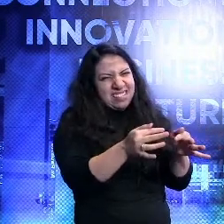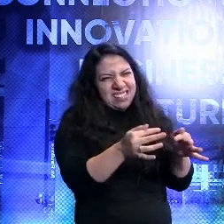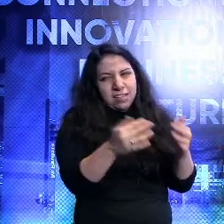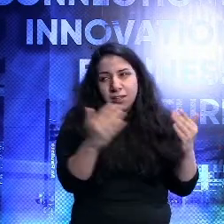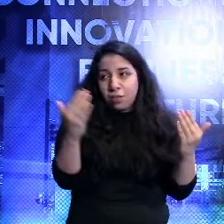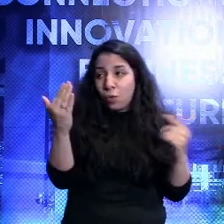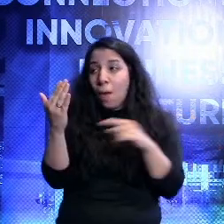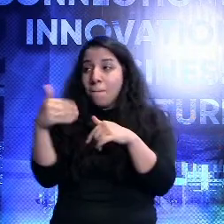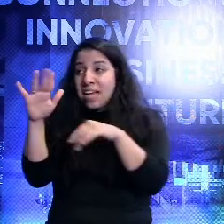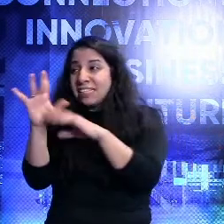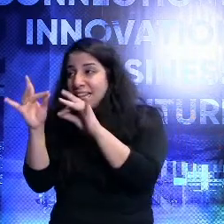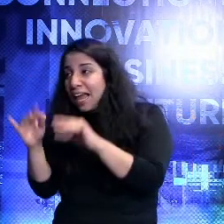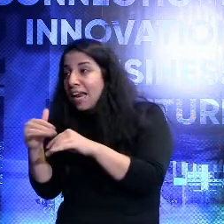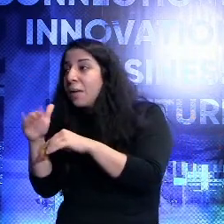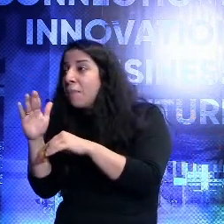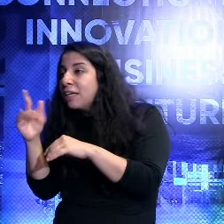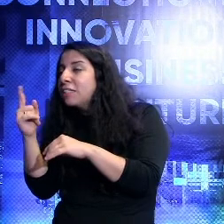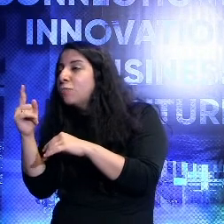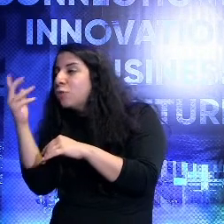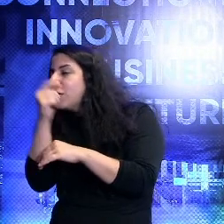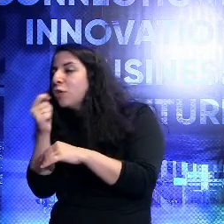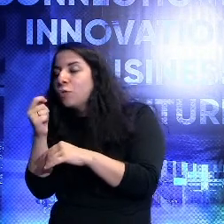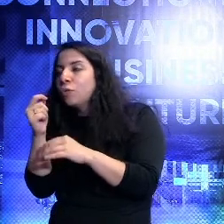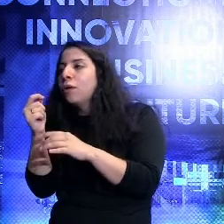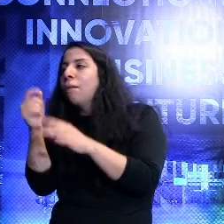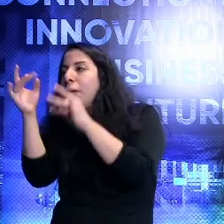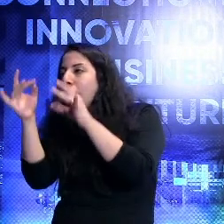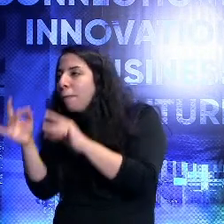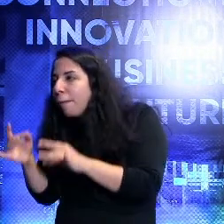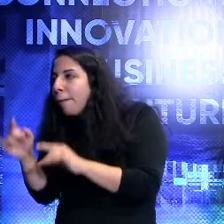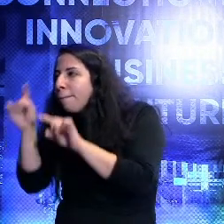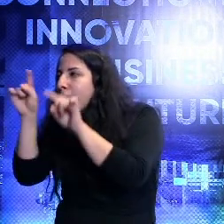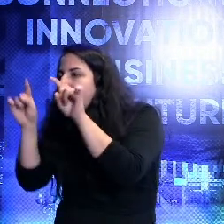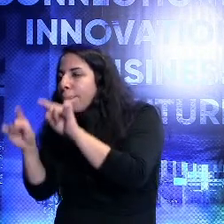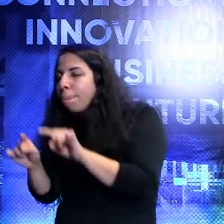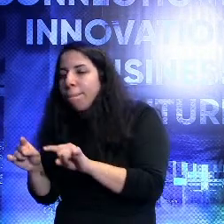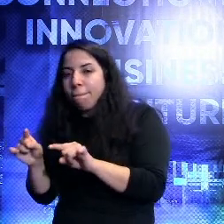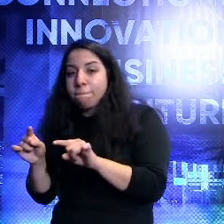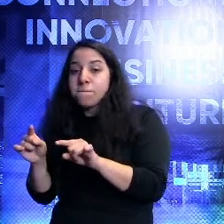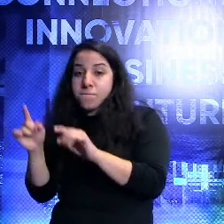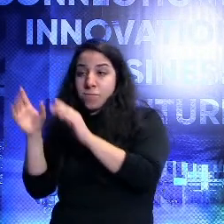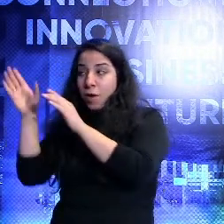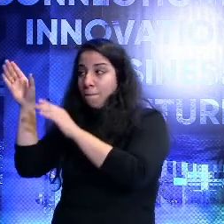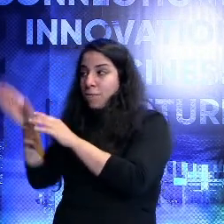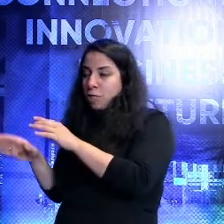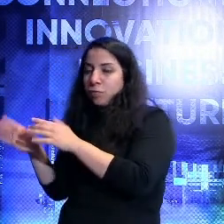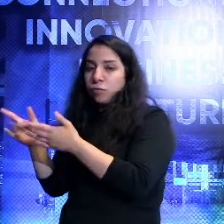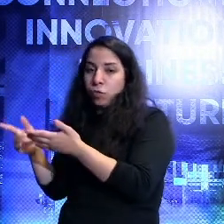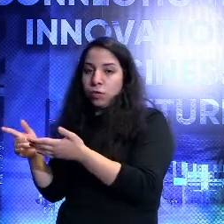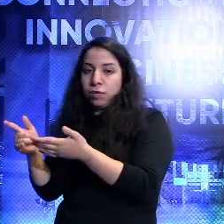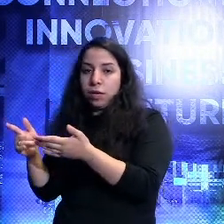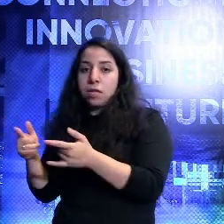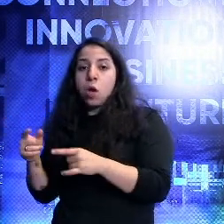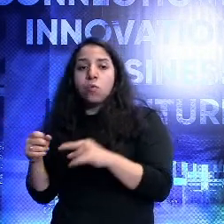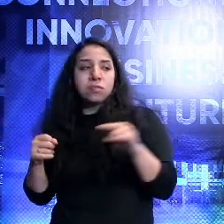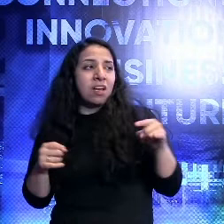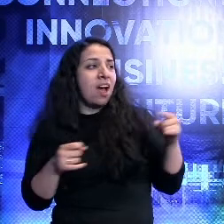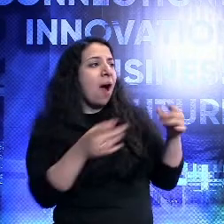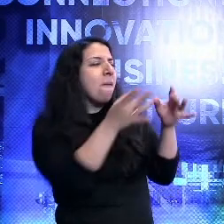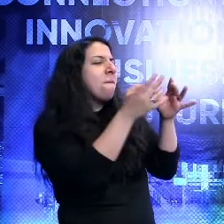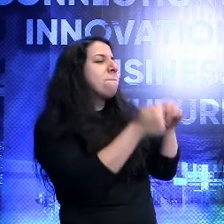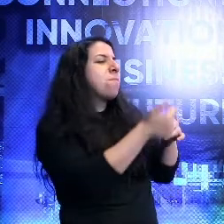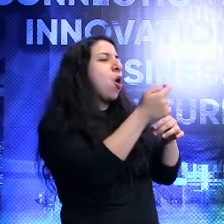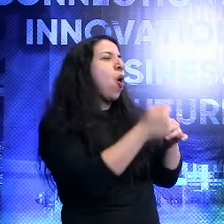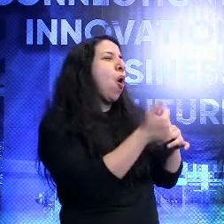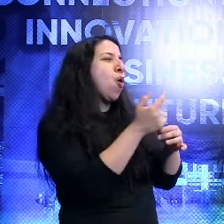conversão, renda, localização, idade e gênero, a minha persona vai ficar quadrada, ela vai ficar feia, ela vai ficar pouco precisa. Eu vou